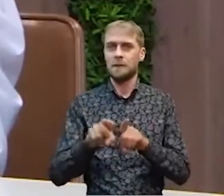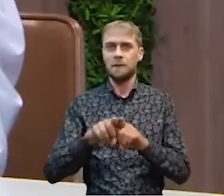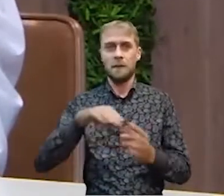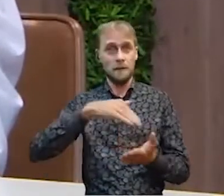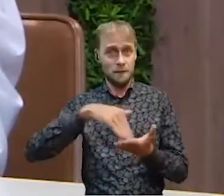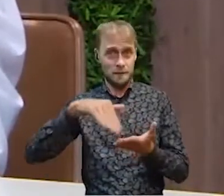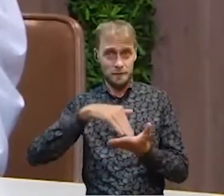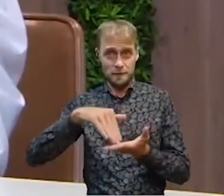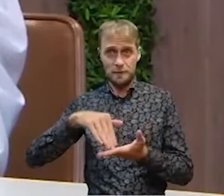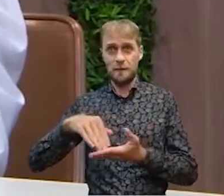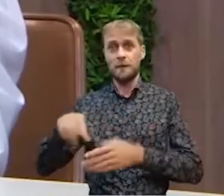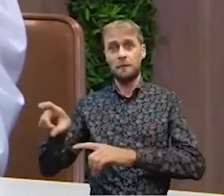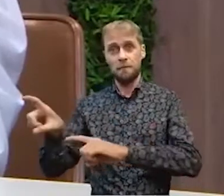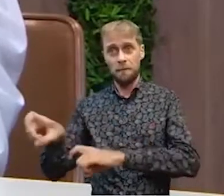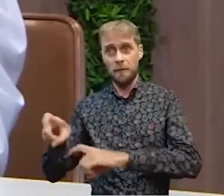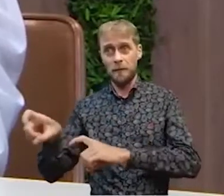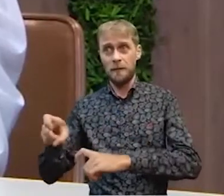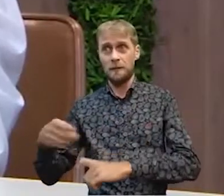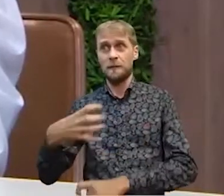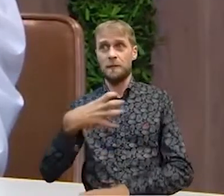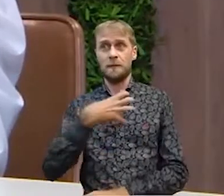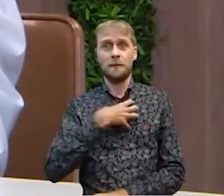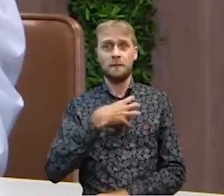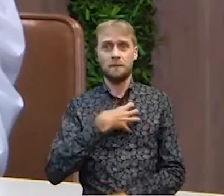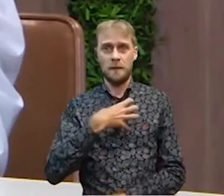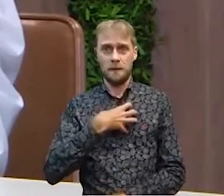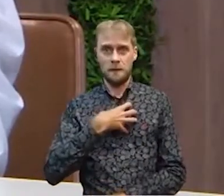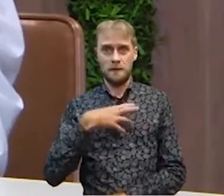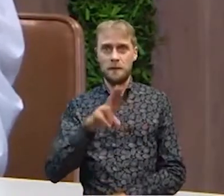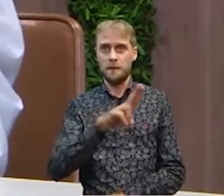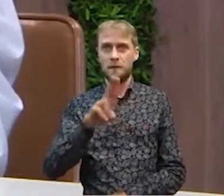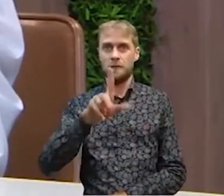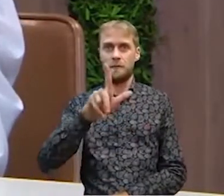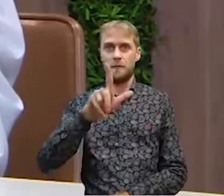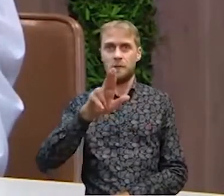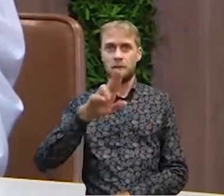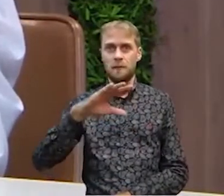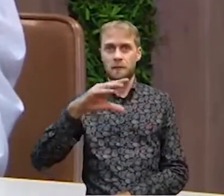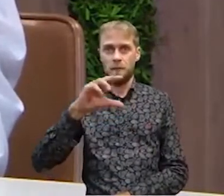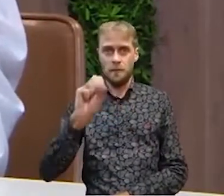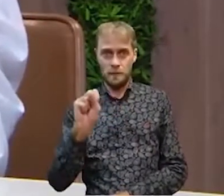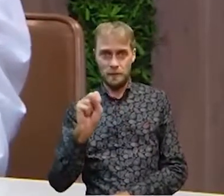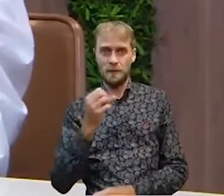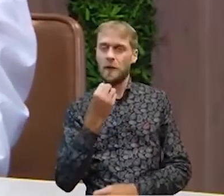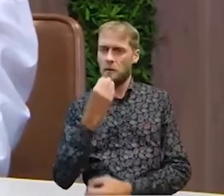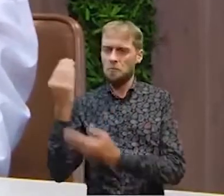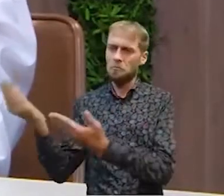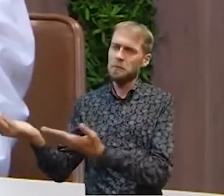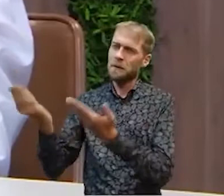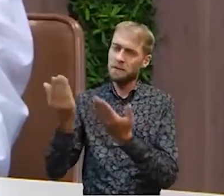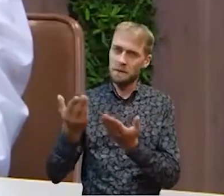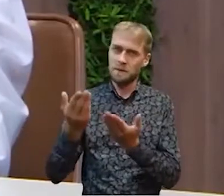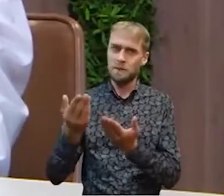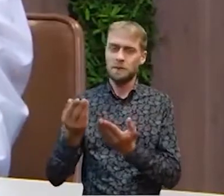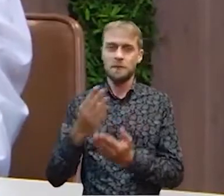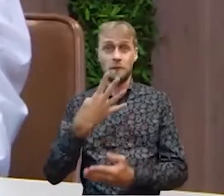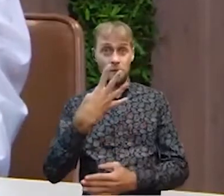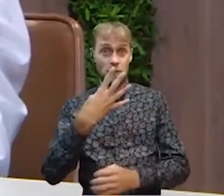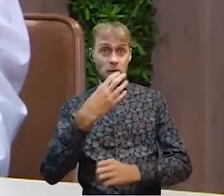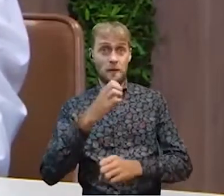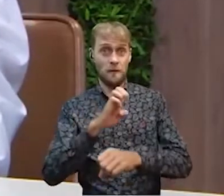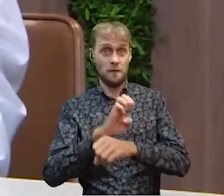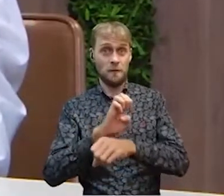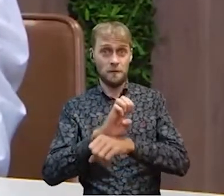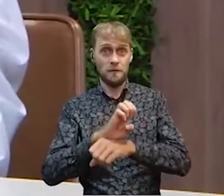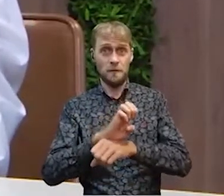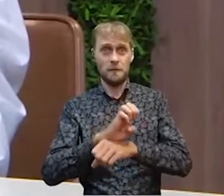secretário da Agricultura da Bahia, senhor Lucas Teixeira. Sejam bem-vindos. Eles estão online conosco no telão.